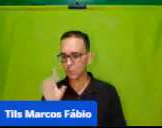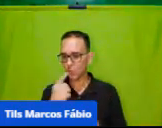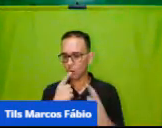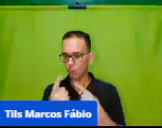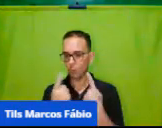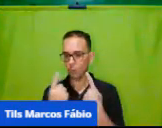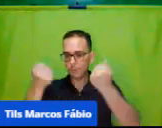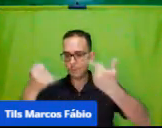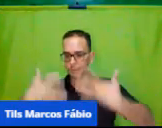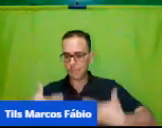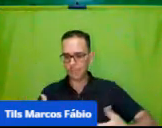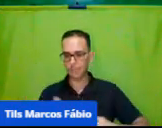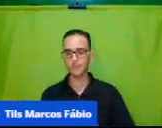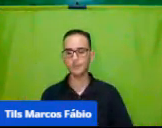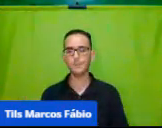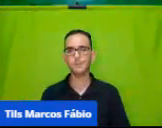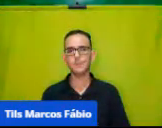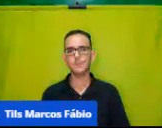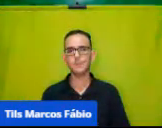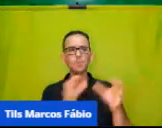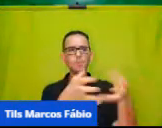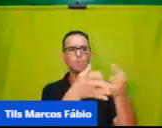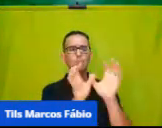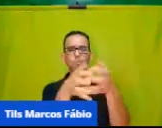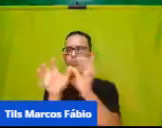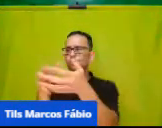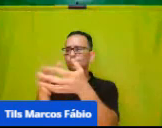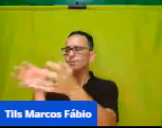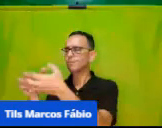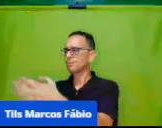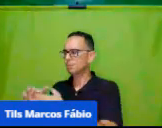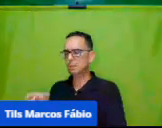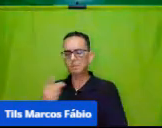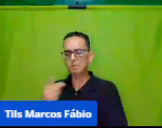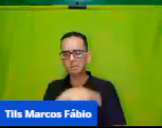Com relação às turmas, né? Eu não chego a comentar sobre